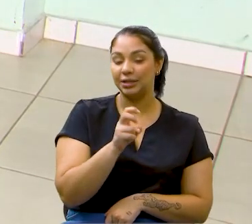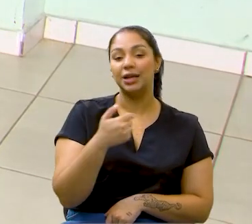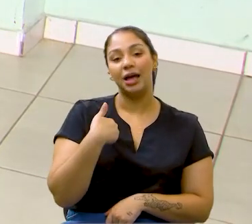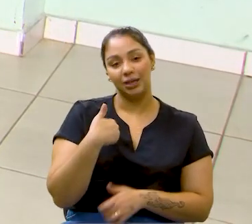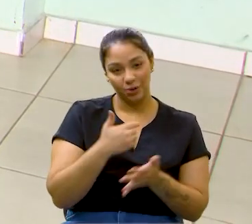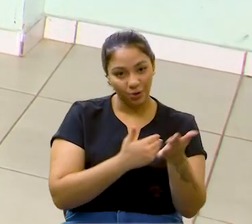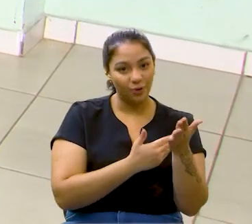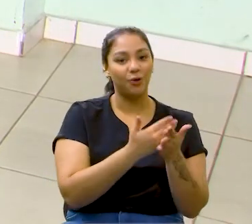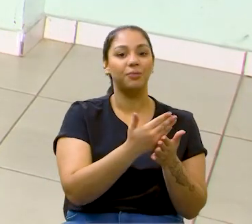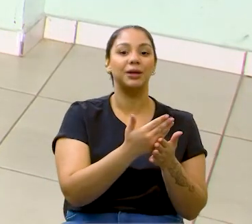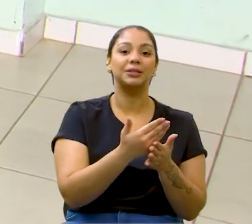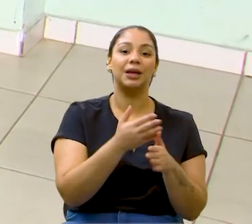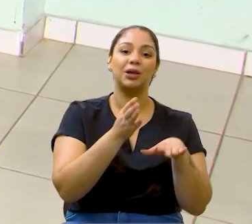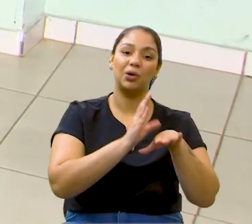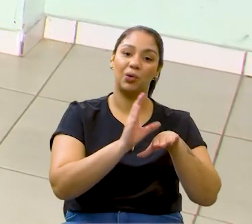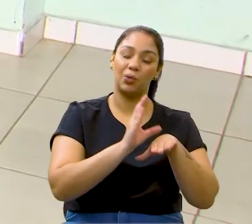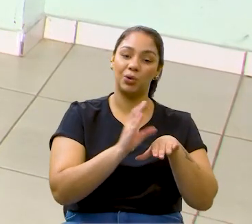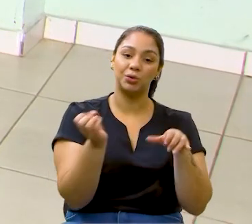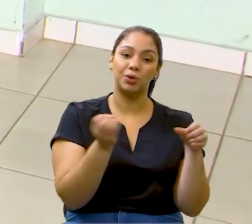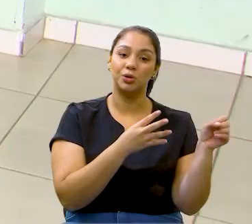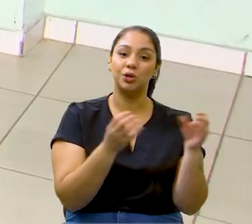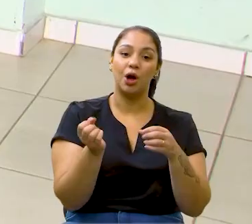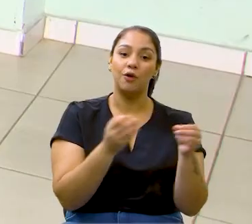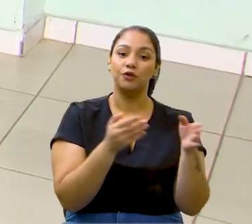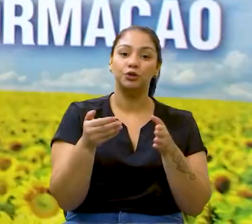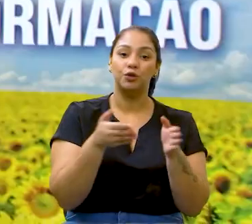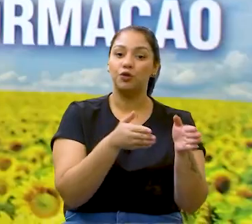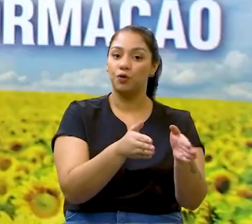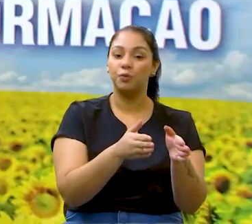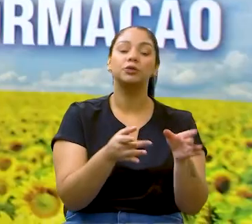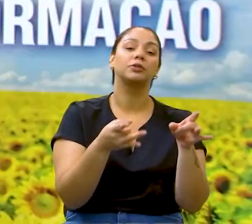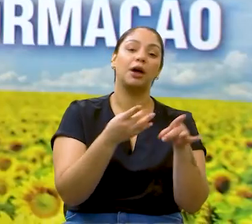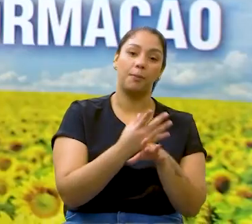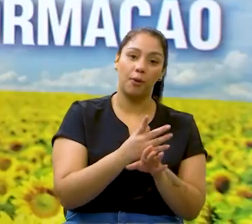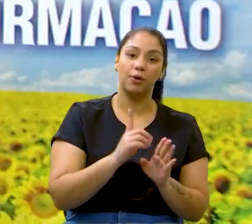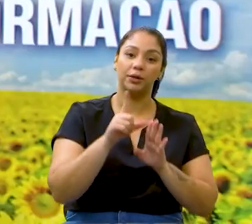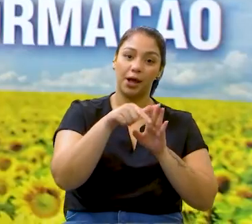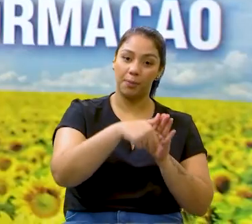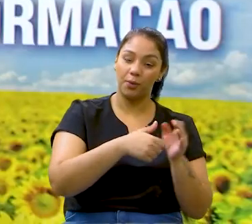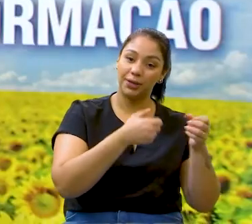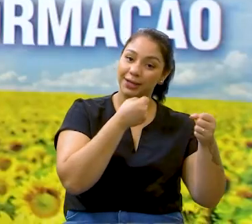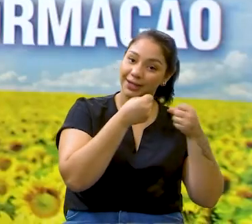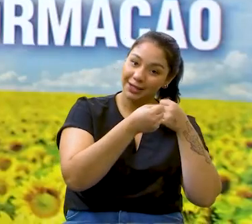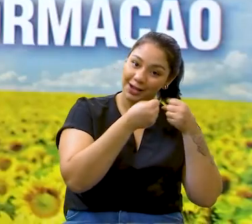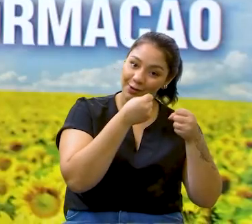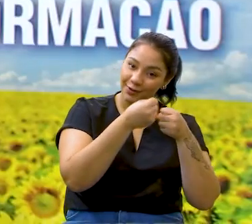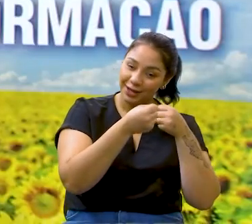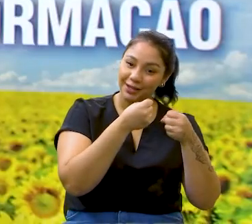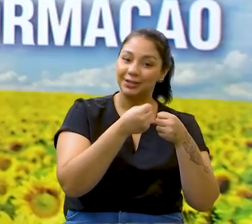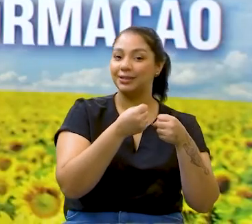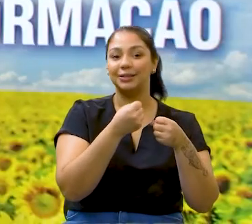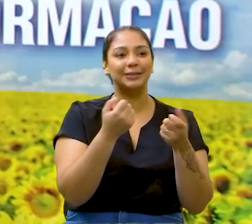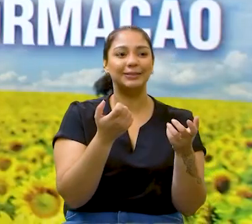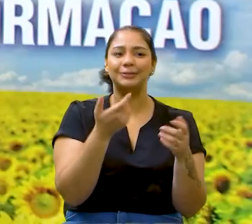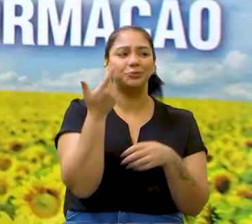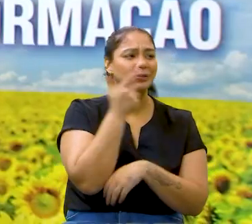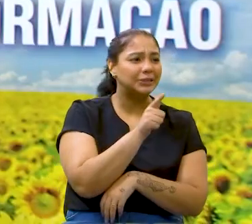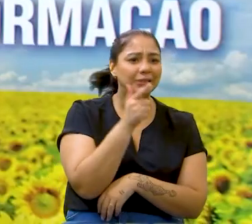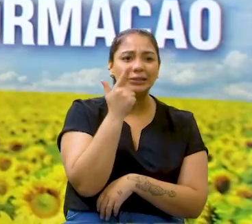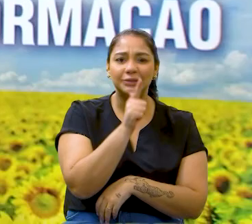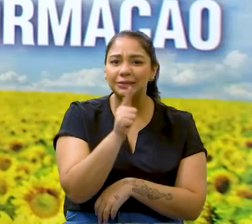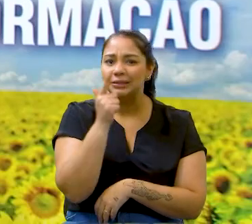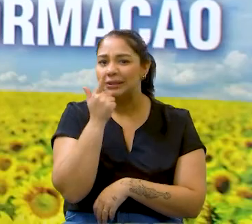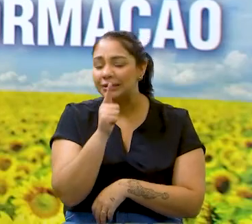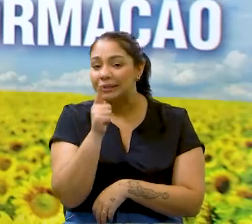curso Novos Rumos. Aí eu fiz o curso e depois do curso eles me encaminharam para entrevista, fiz entrevista e